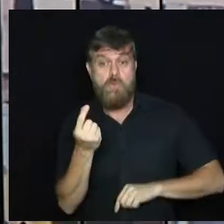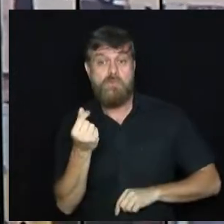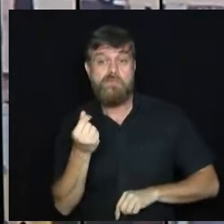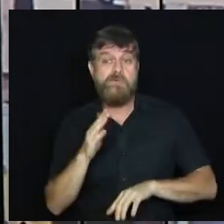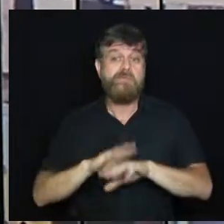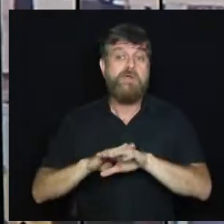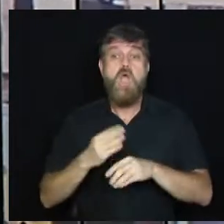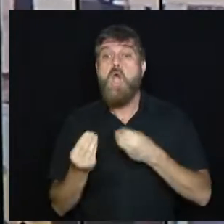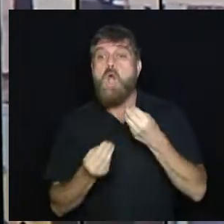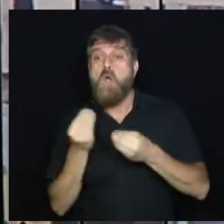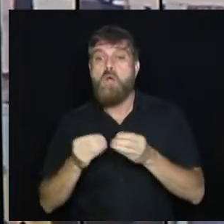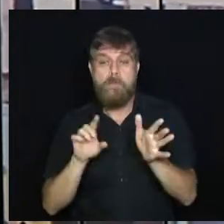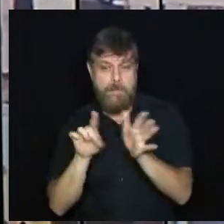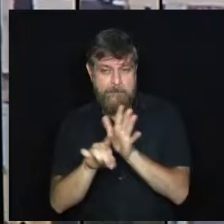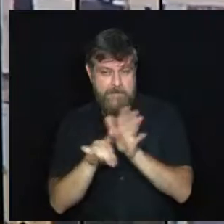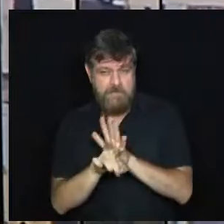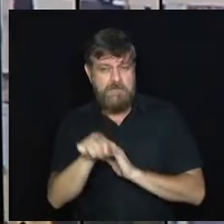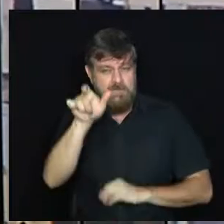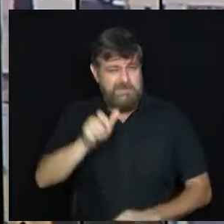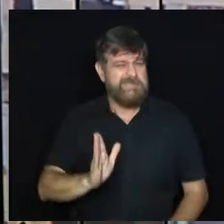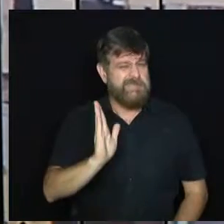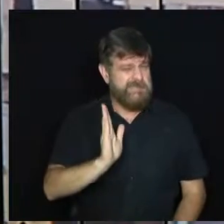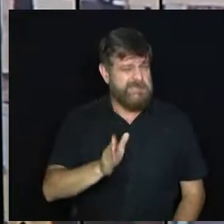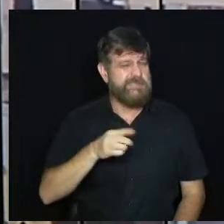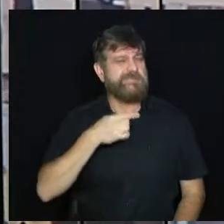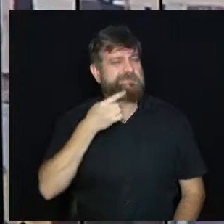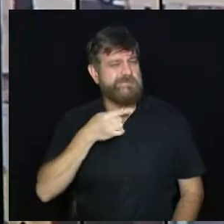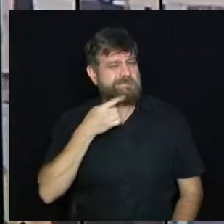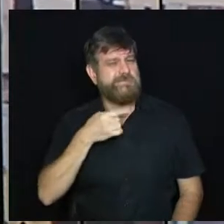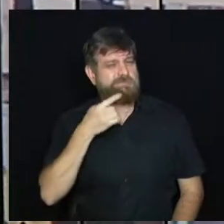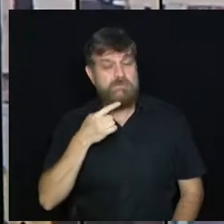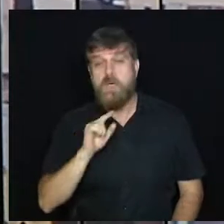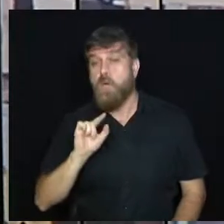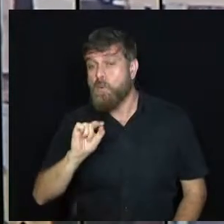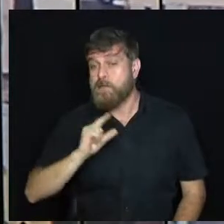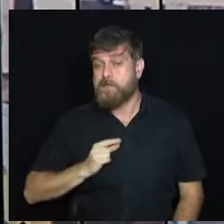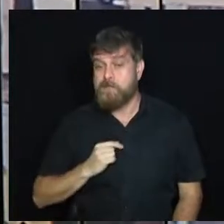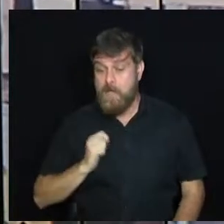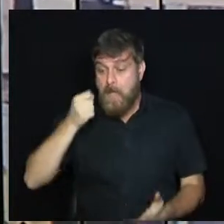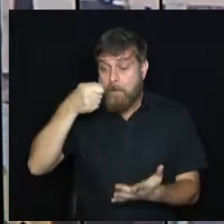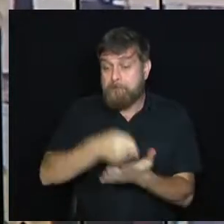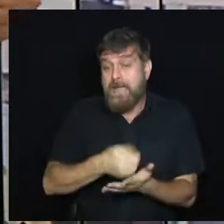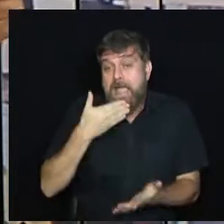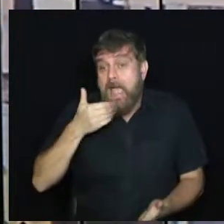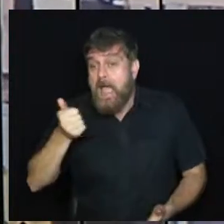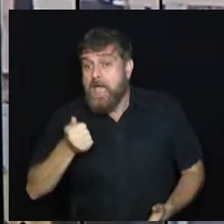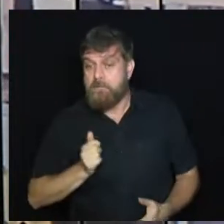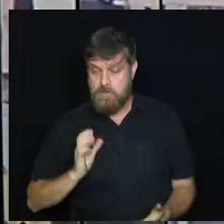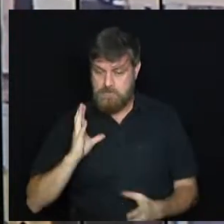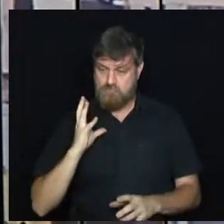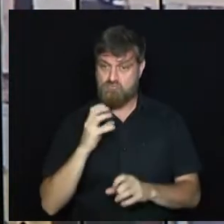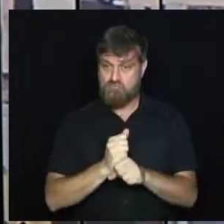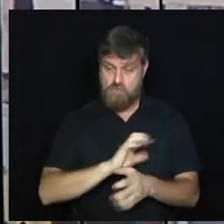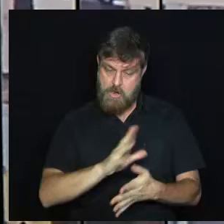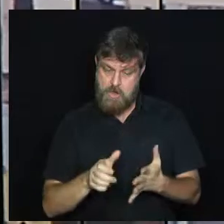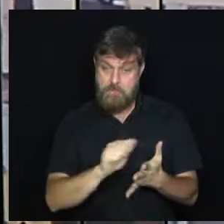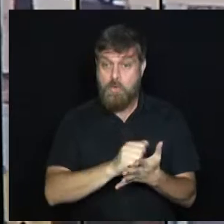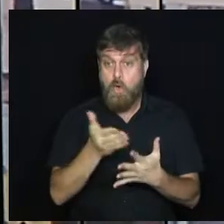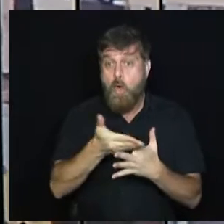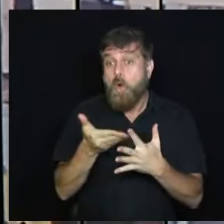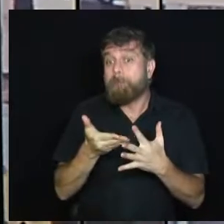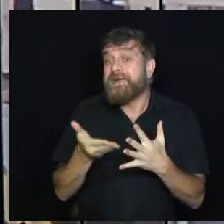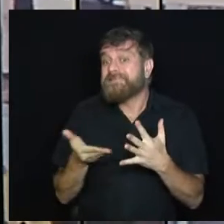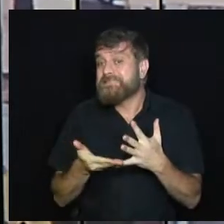responde aquela pergunta que, com certeza, você já teve uma dúvida. O pagamento é melhor à vista ou parcelado?